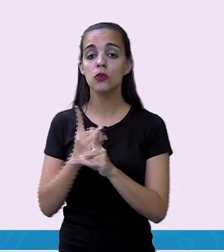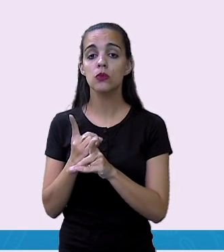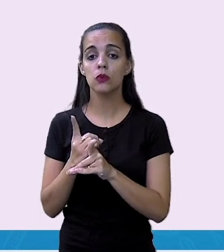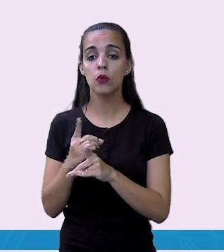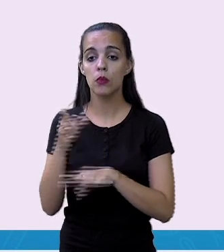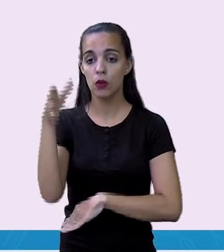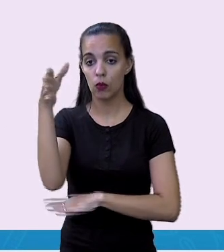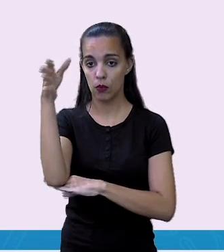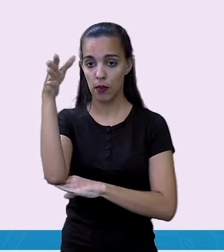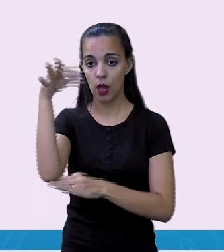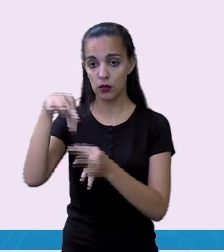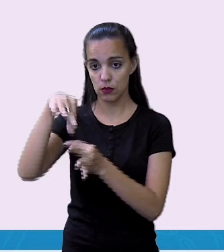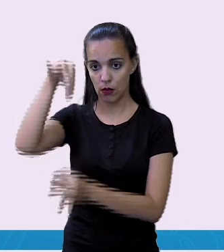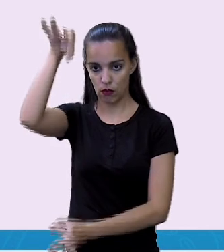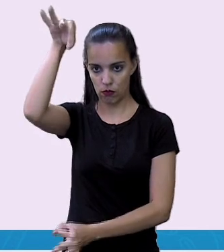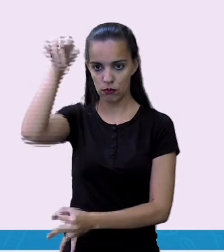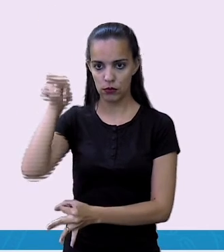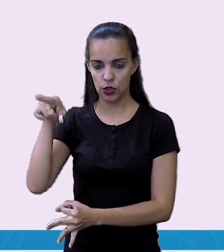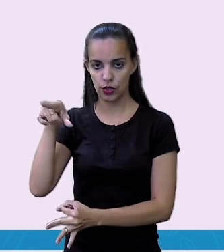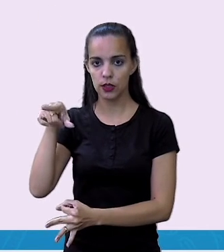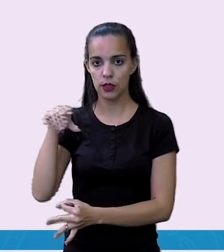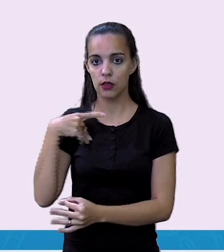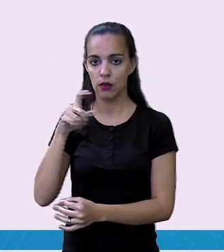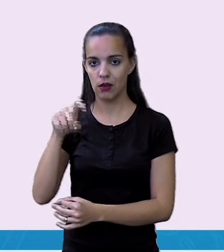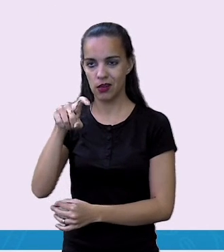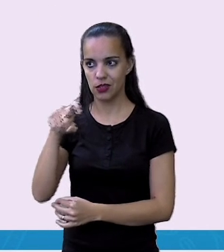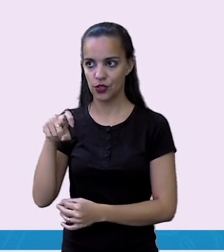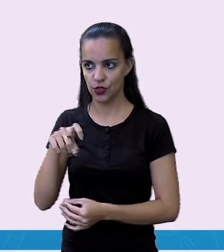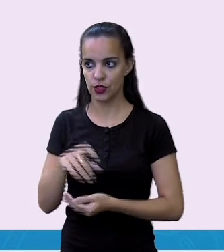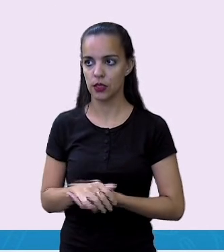do mastro. Então, nós vamos ter